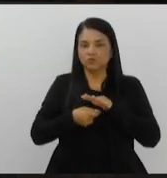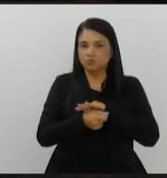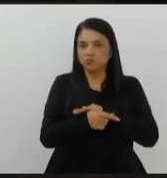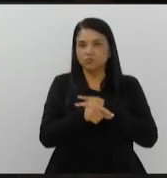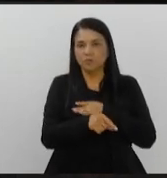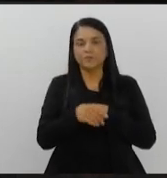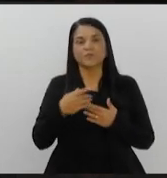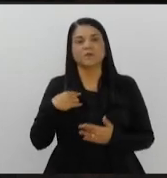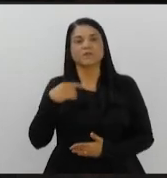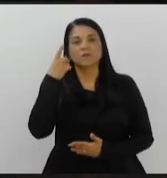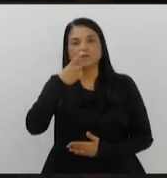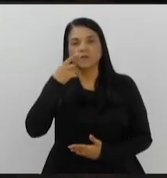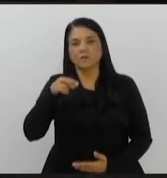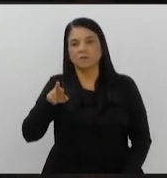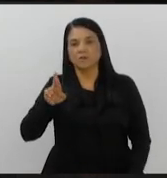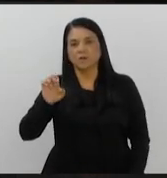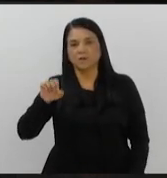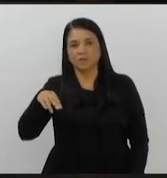Miranda,